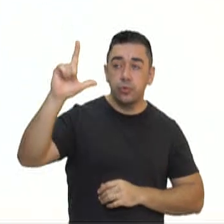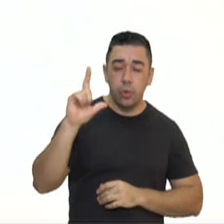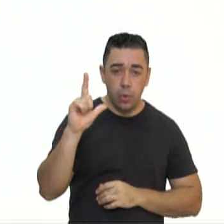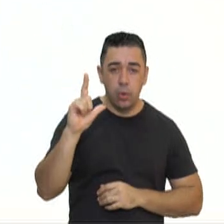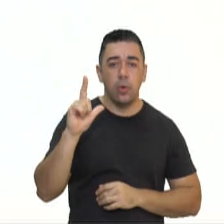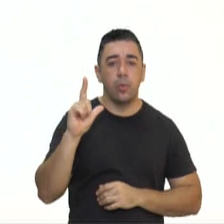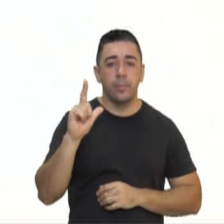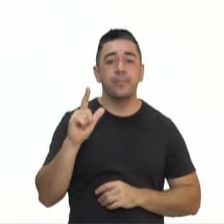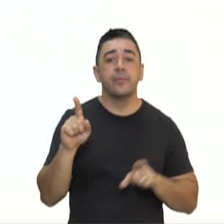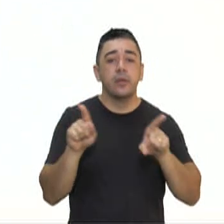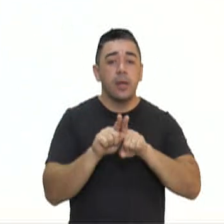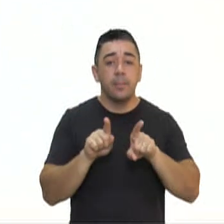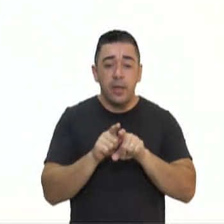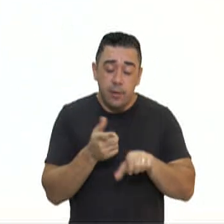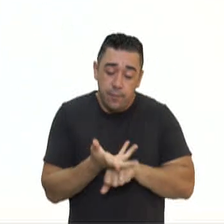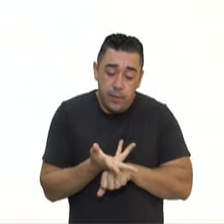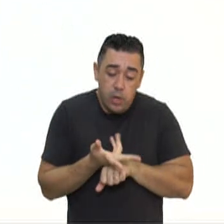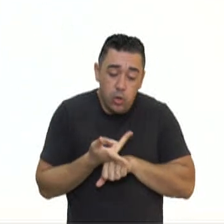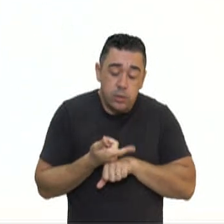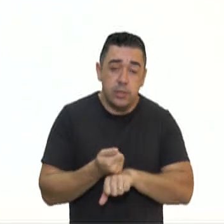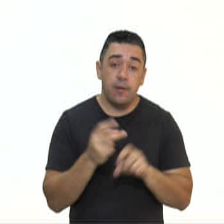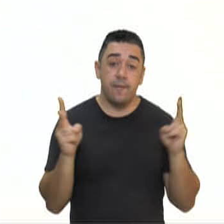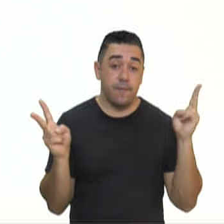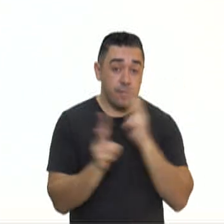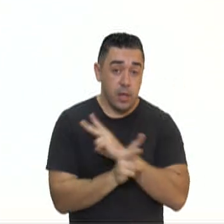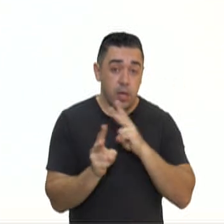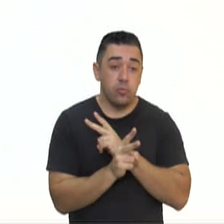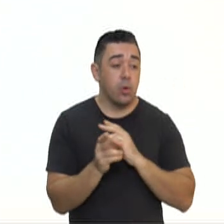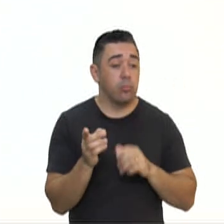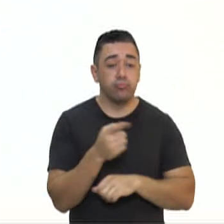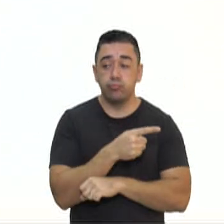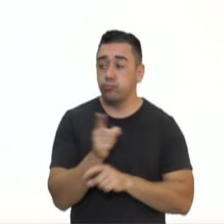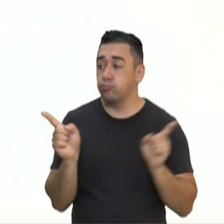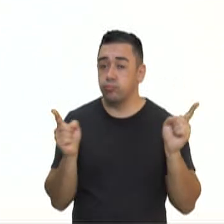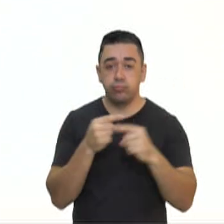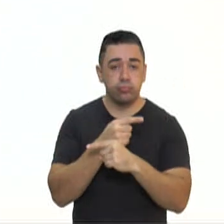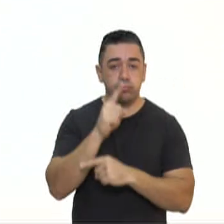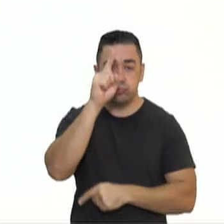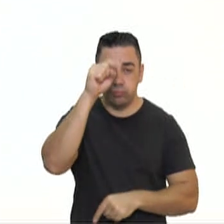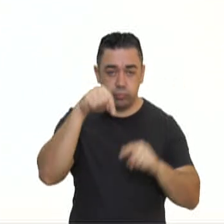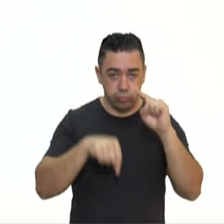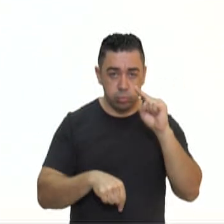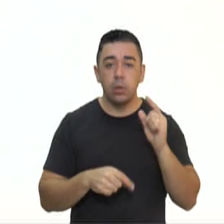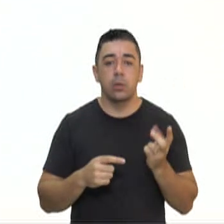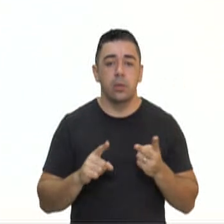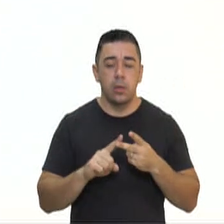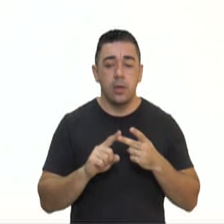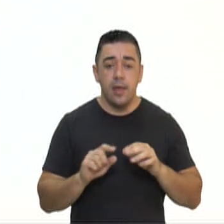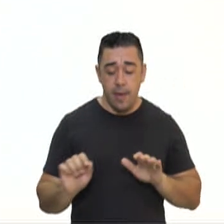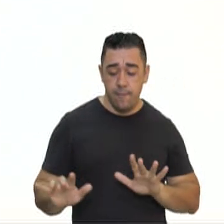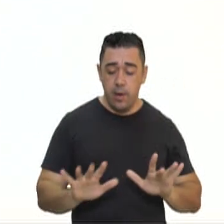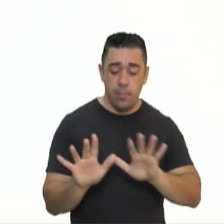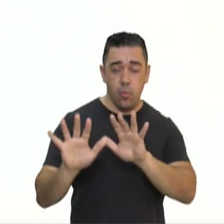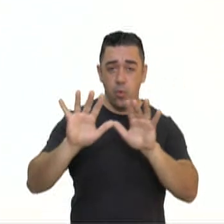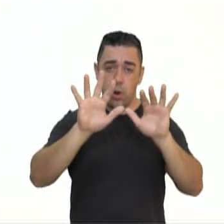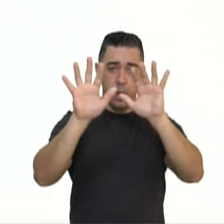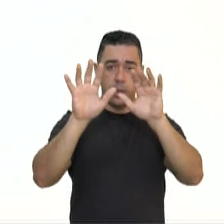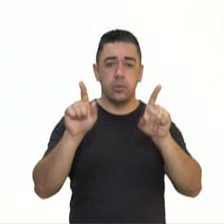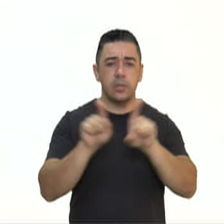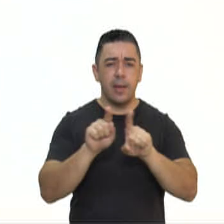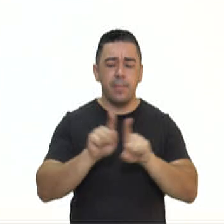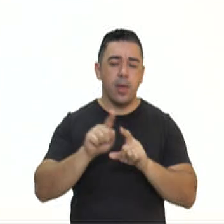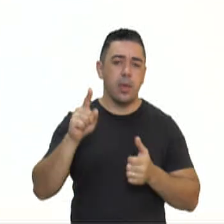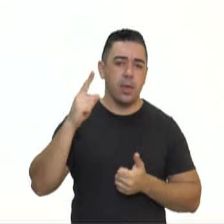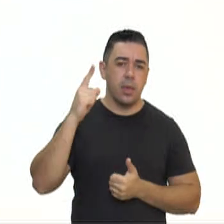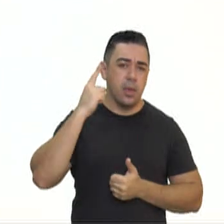a velocidade e a direção dos ventos, a evaporação e fenômenos como